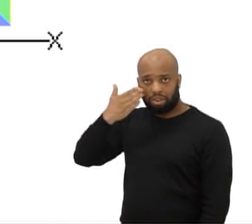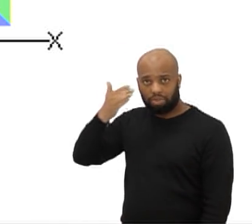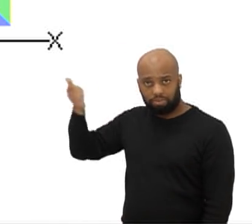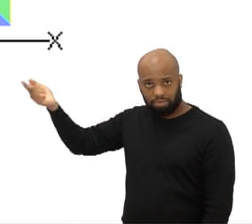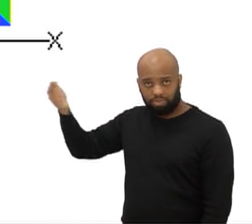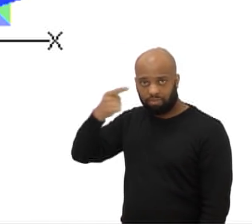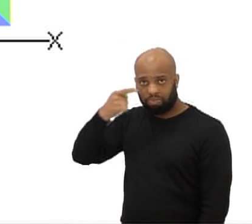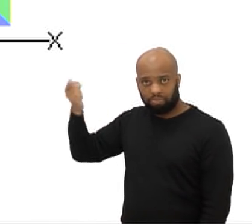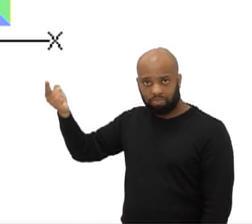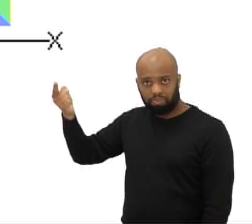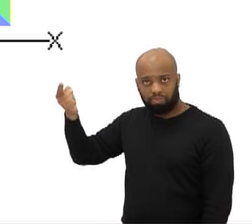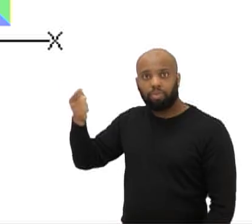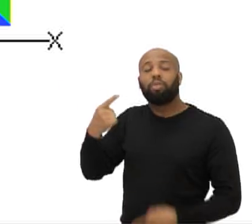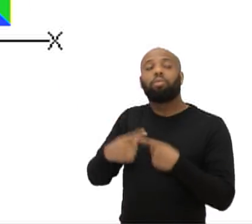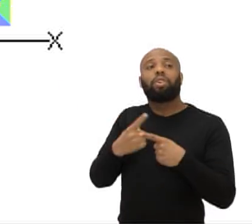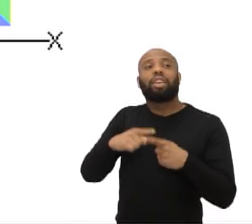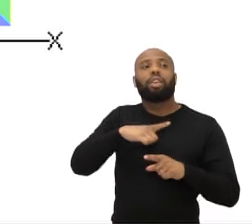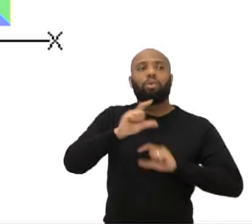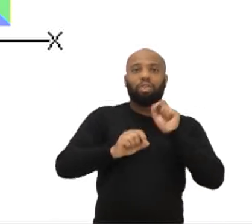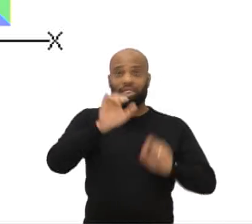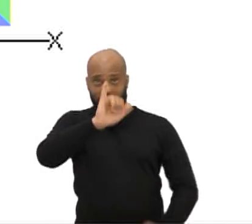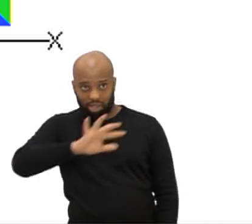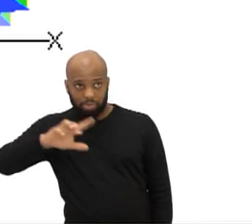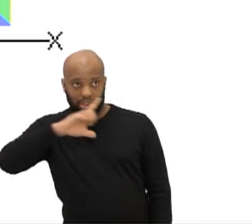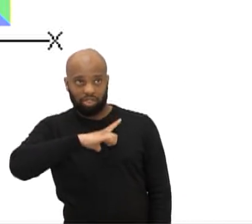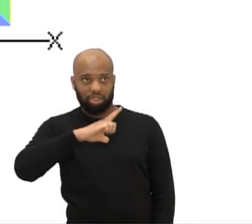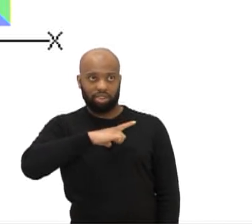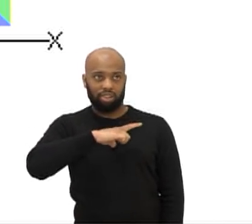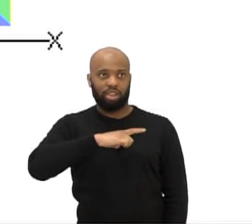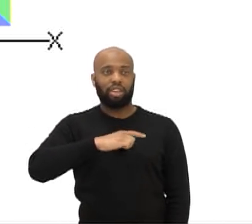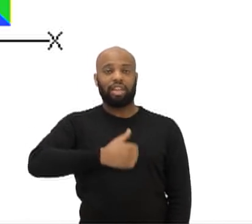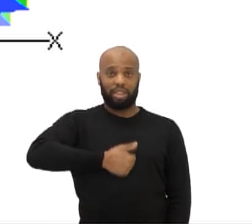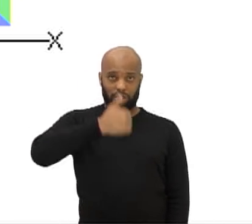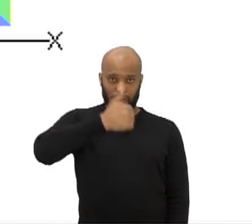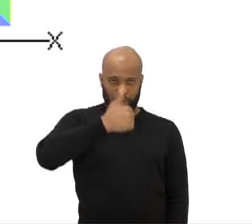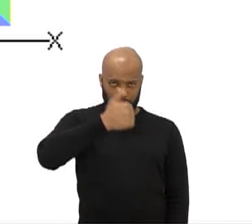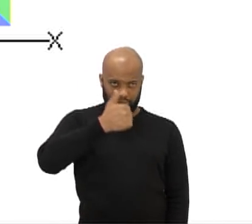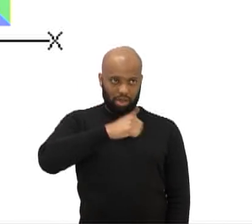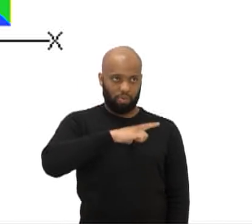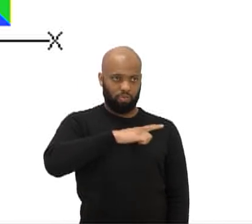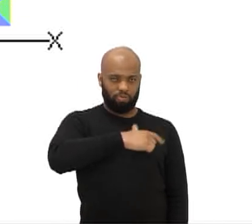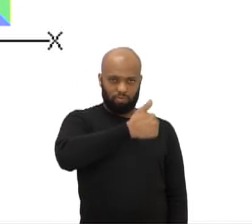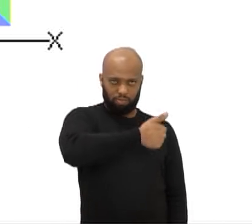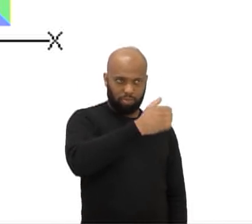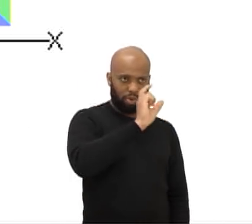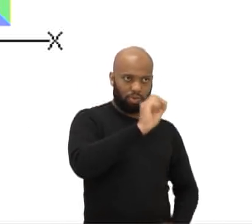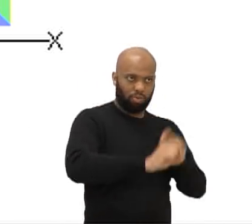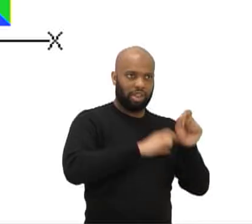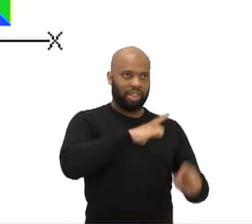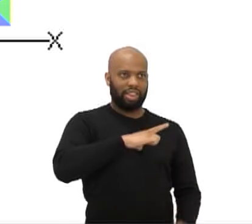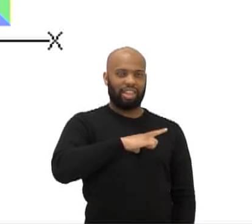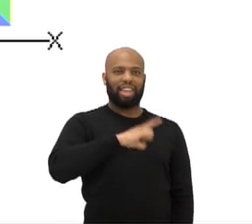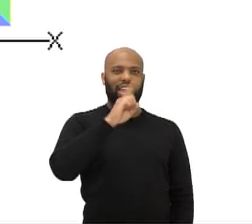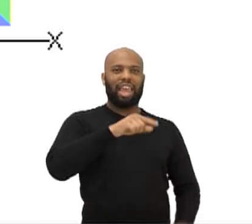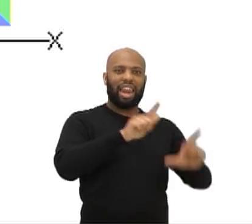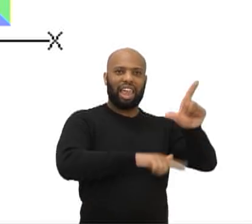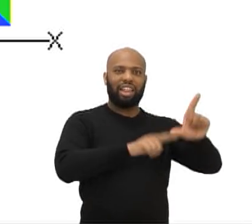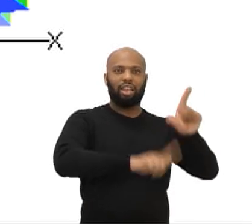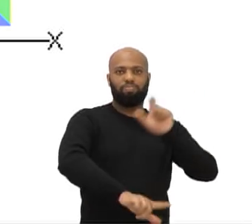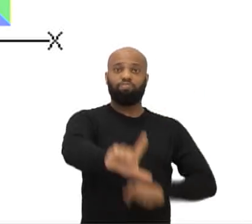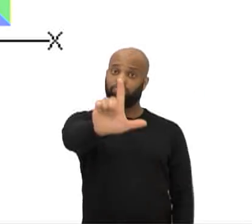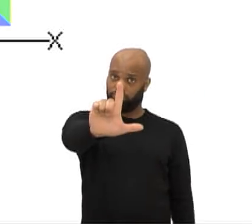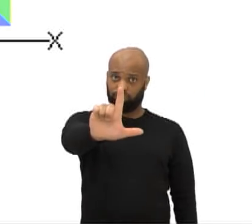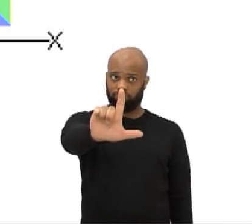animação, perceba que você tem uma imagem. Aqui nesse primeiro exemplo, nós temos a letra L